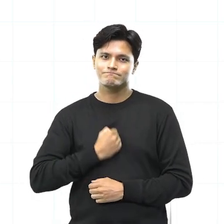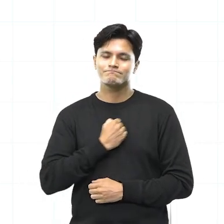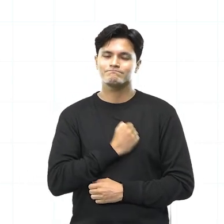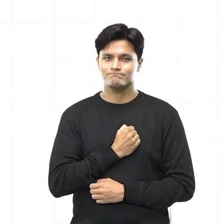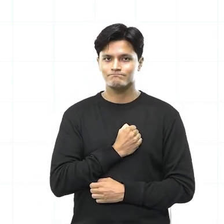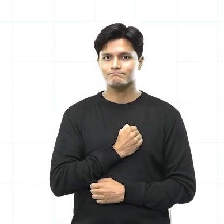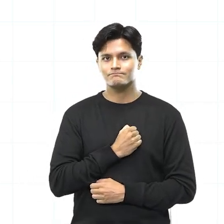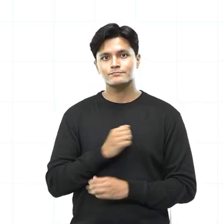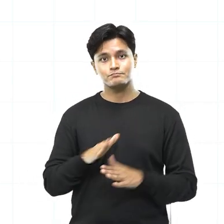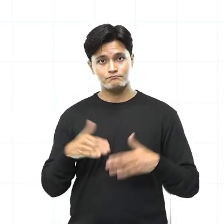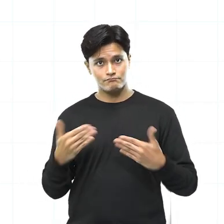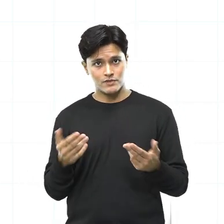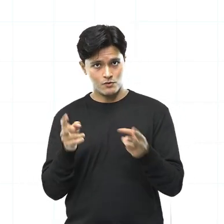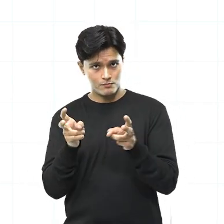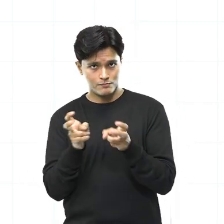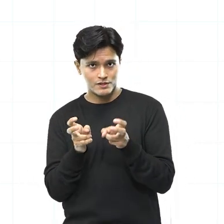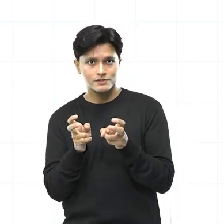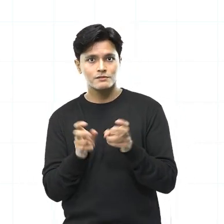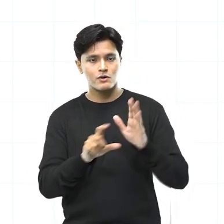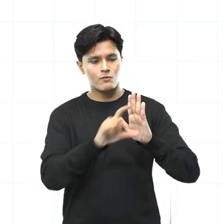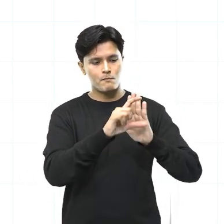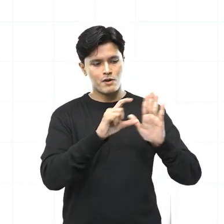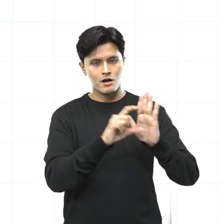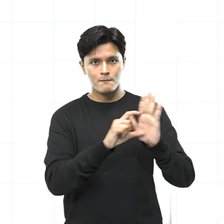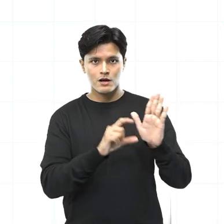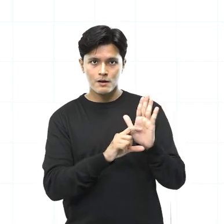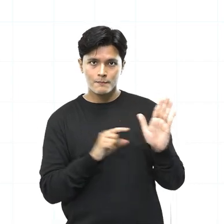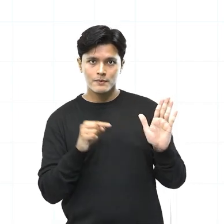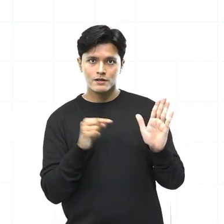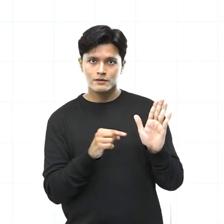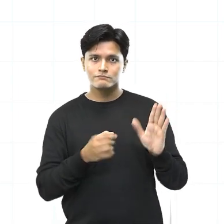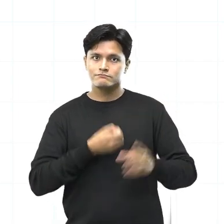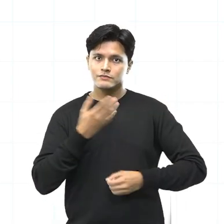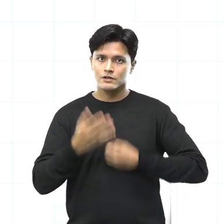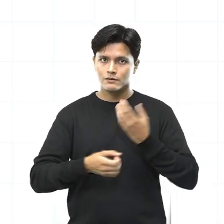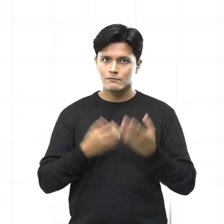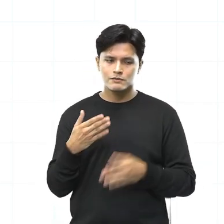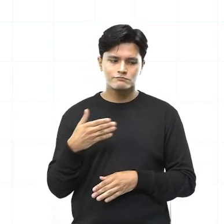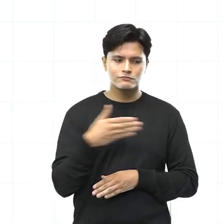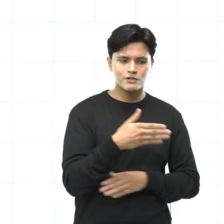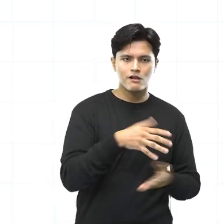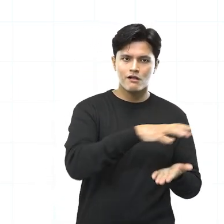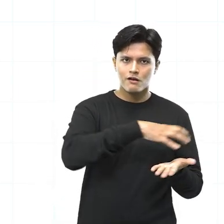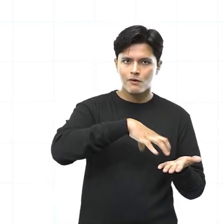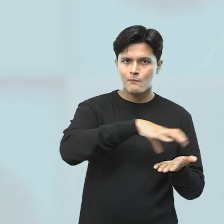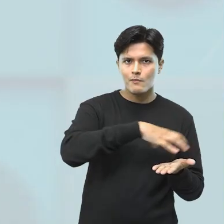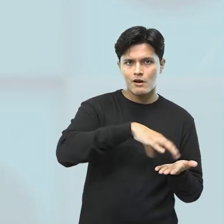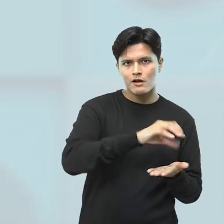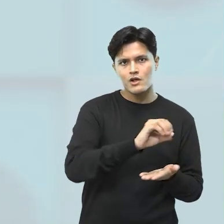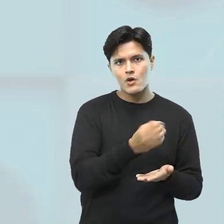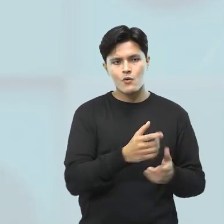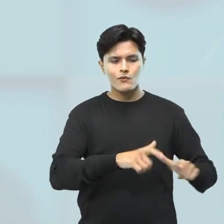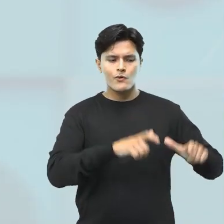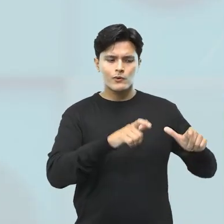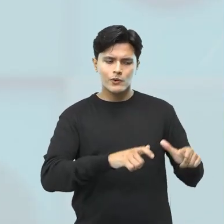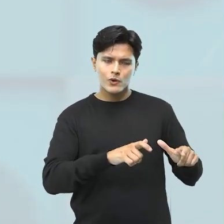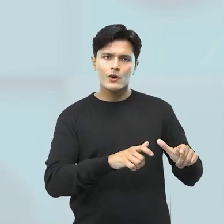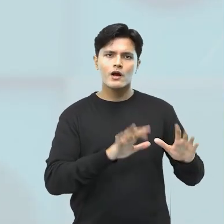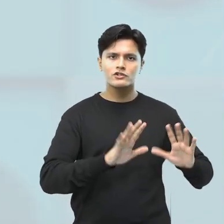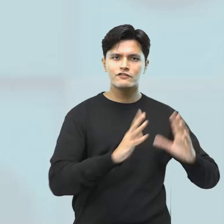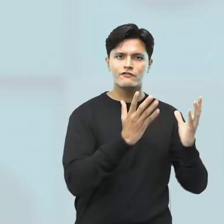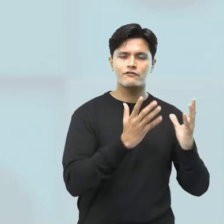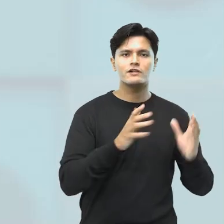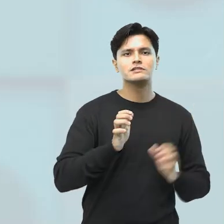meu peito. Então, tá vendo que os versos dele não vai entrar lá na praça, num salão de rico. Sabe por que não